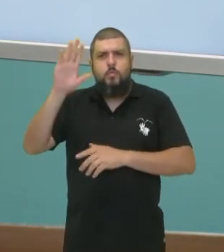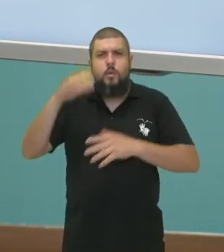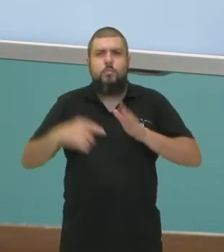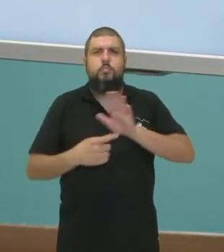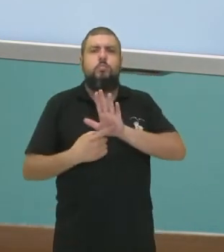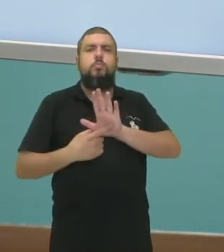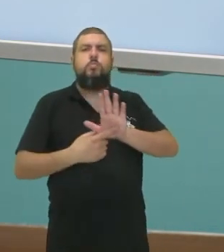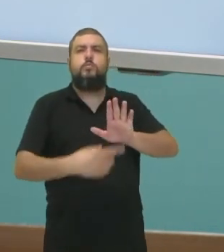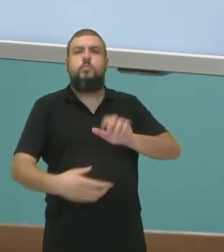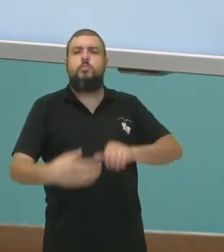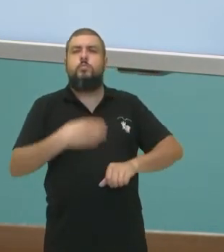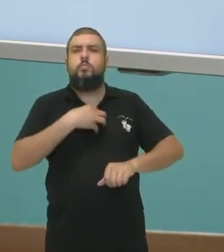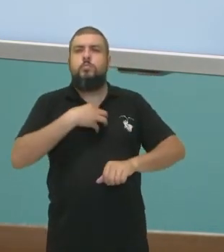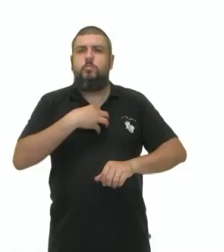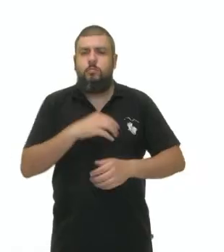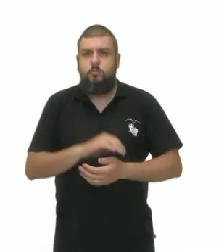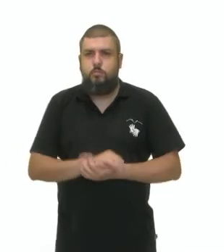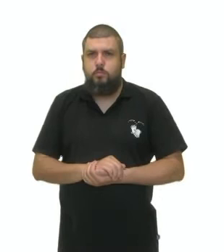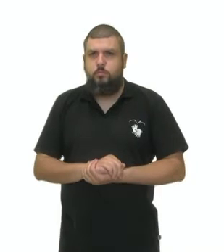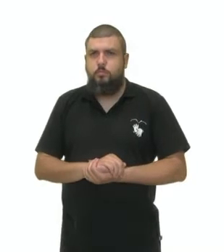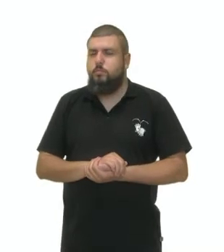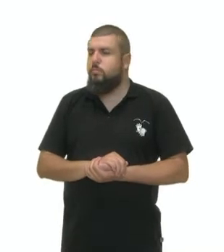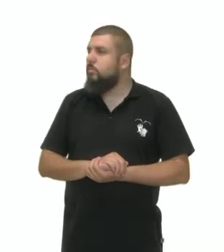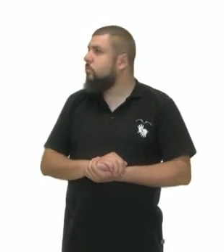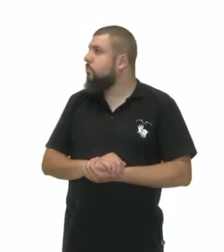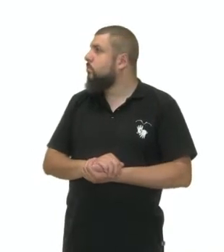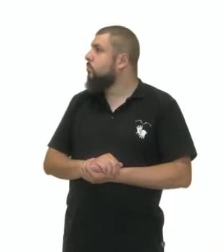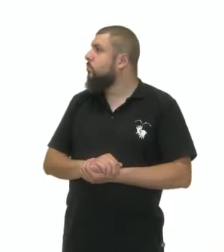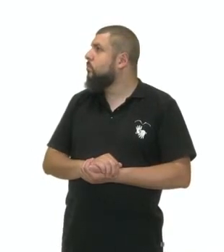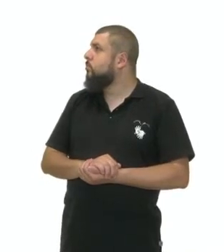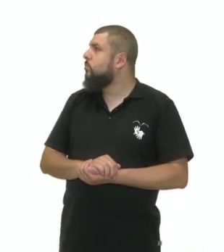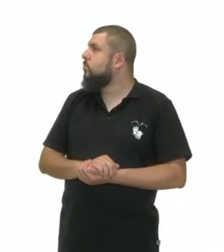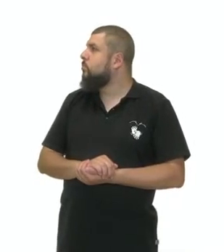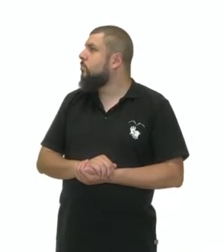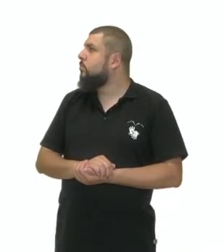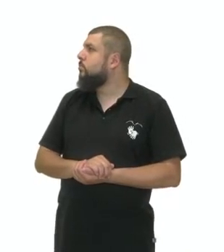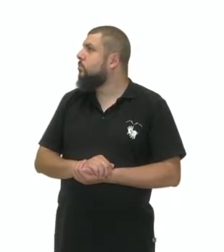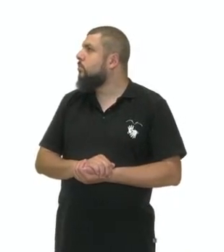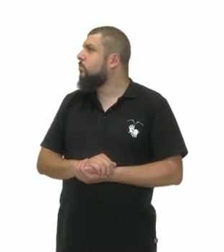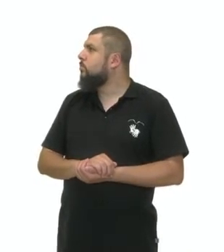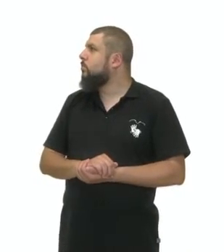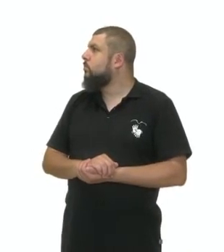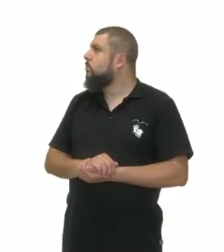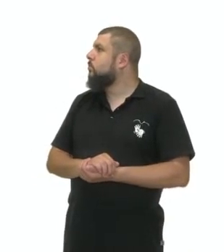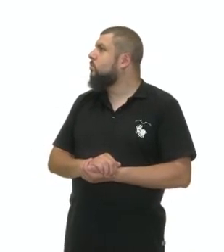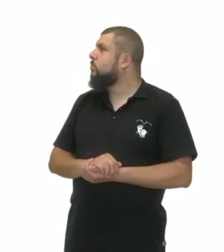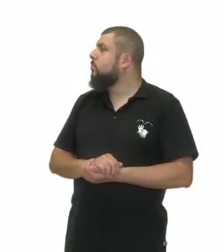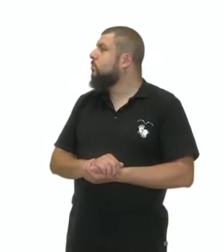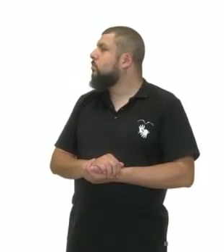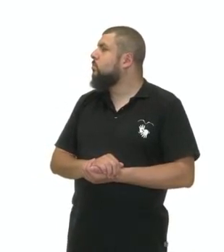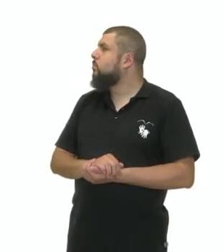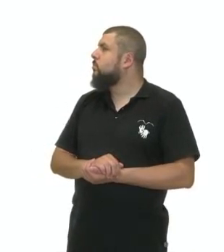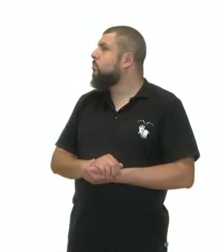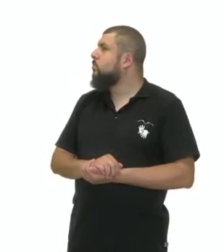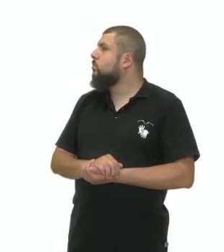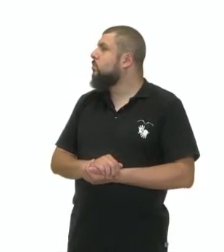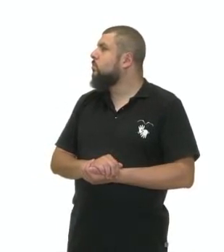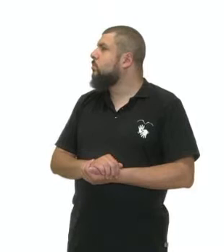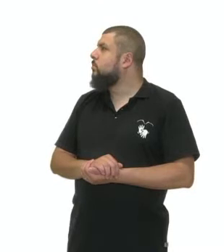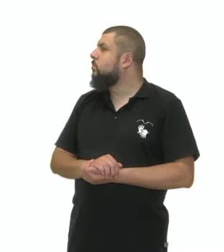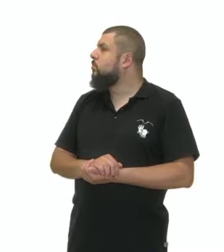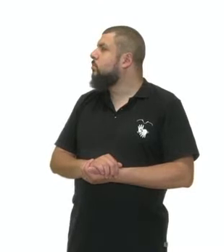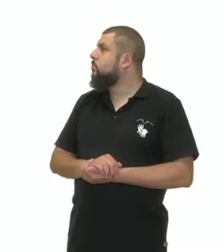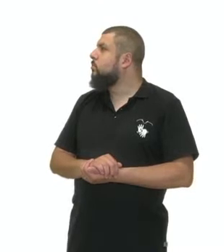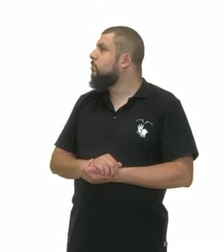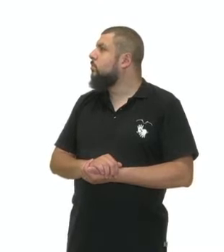estilo. Continuando aqui. E es que el ideal actual de los jóvenes se centra en estar en el nivel del grupito, entre